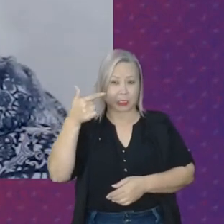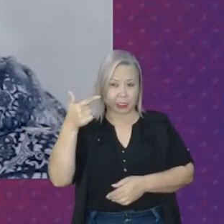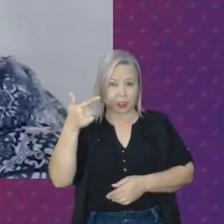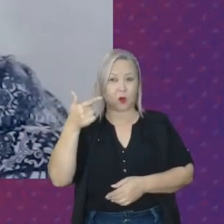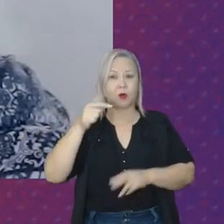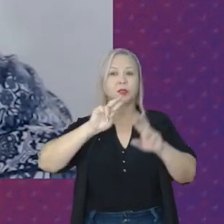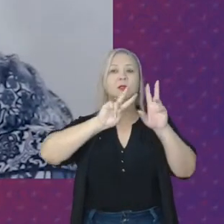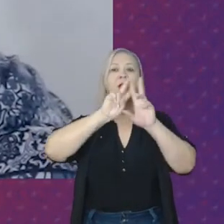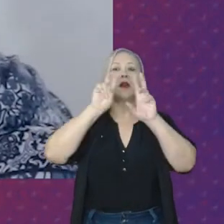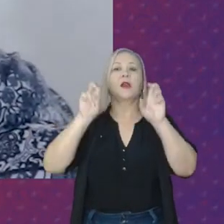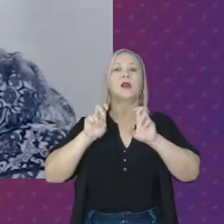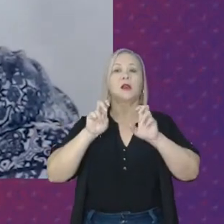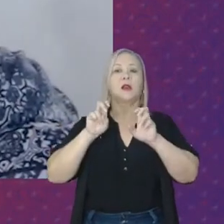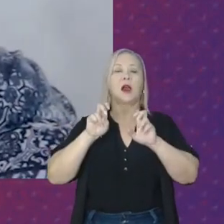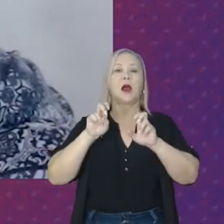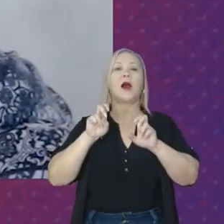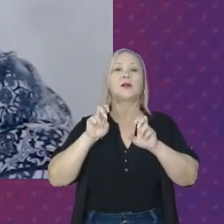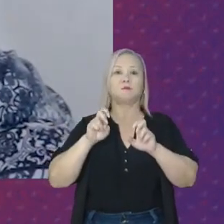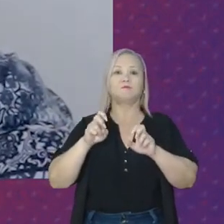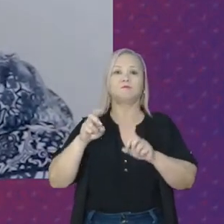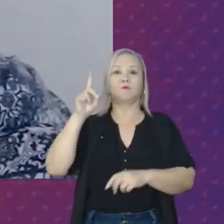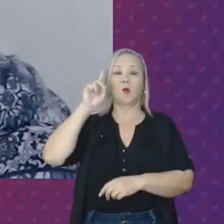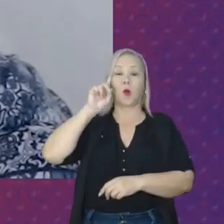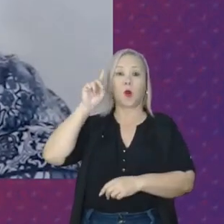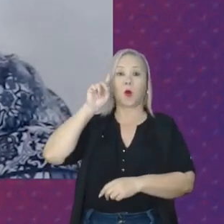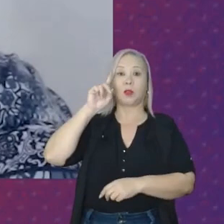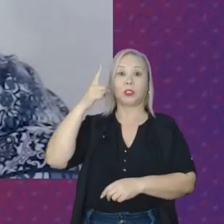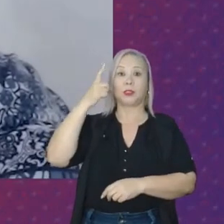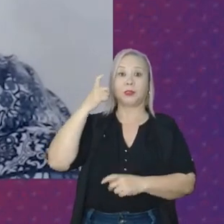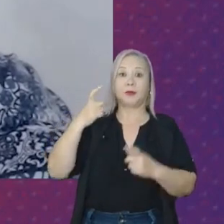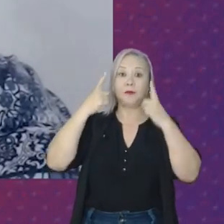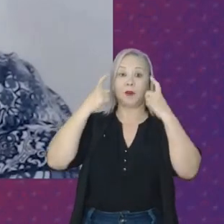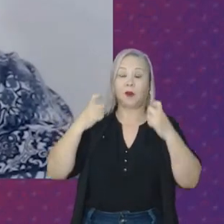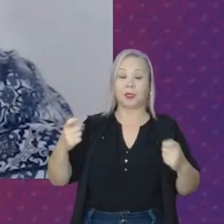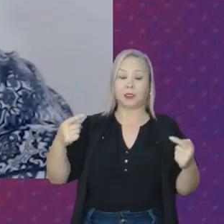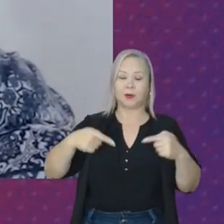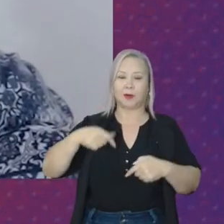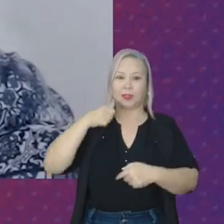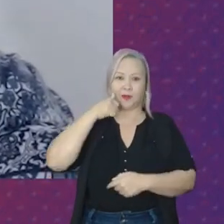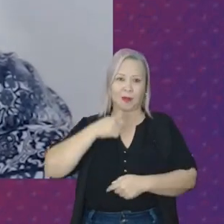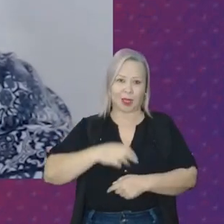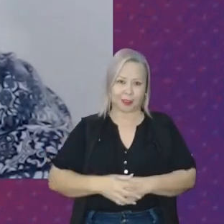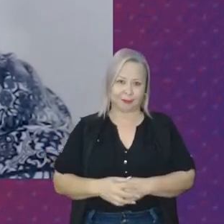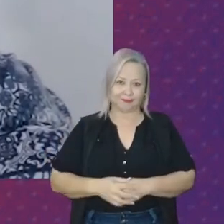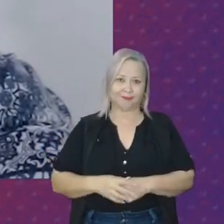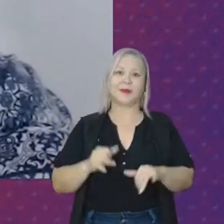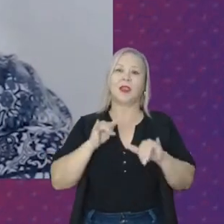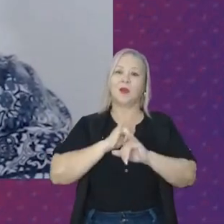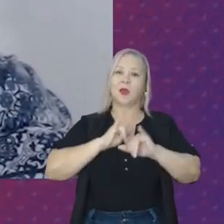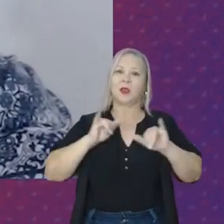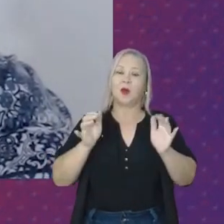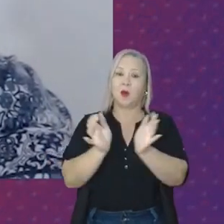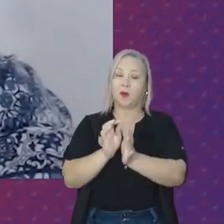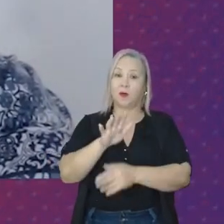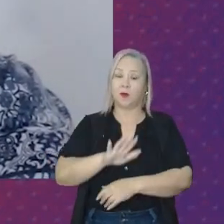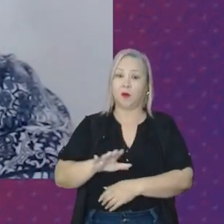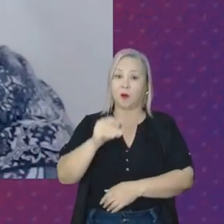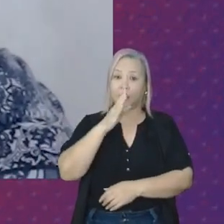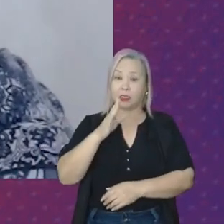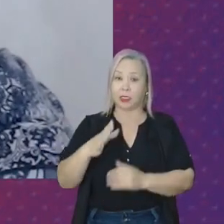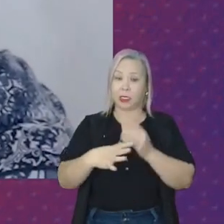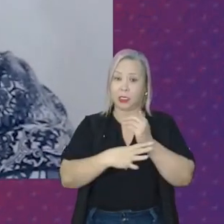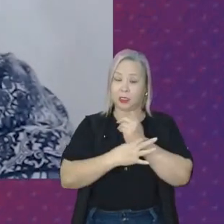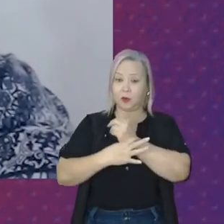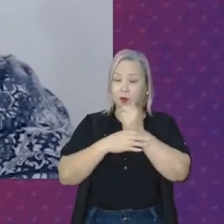50.962 casos por dia de violência contra as mulheres. É um dado do Fórum Brasileiro de Segurança Pública,